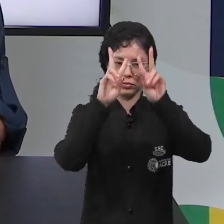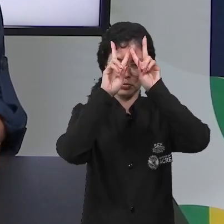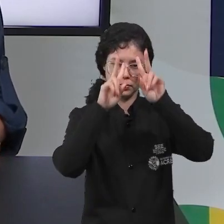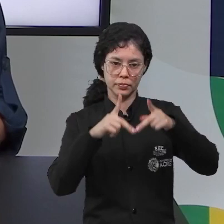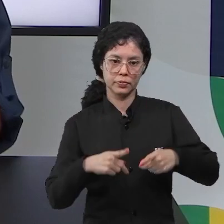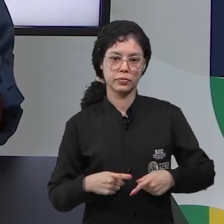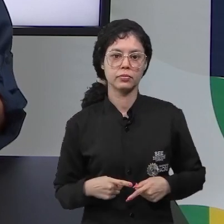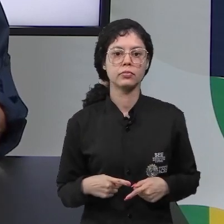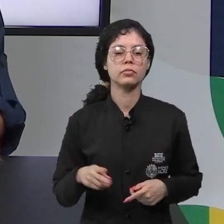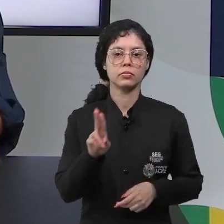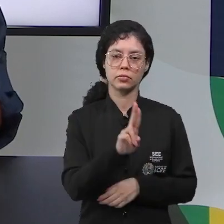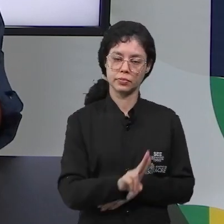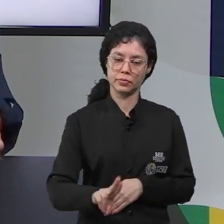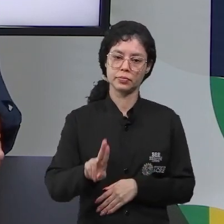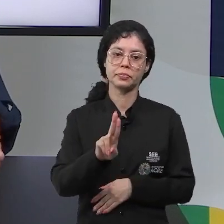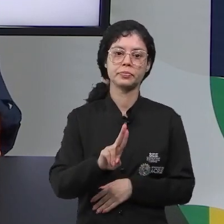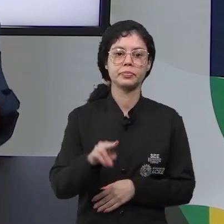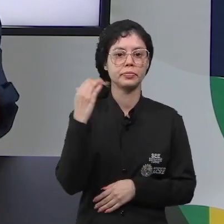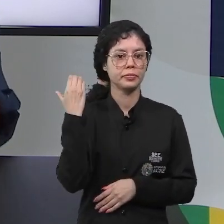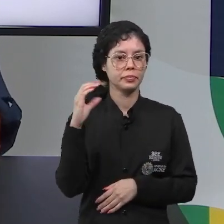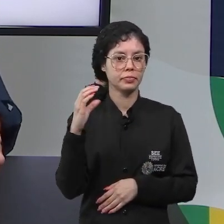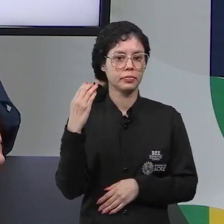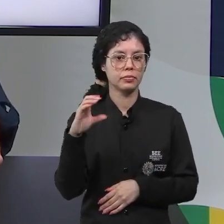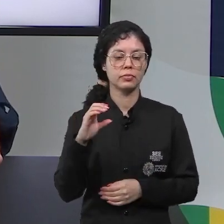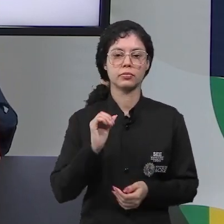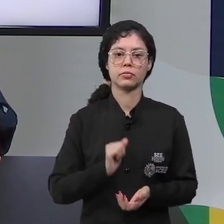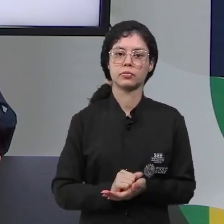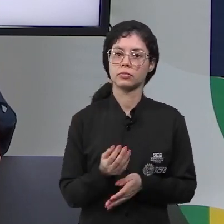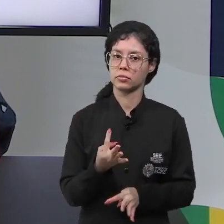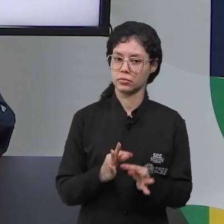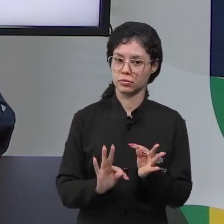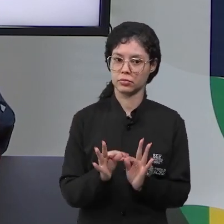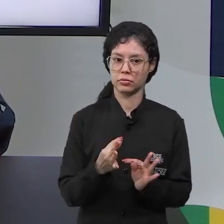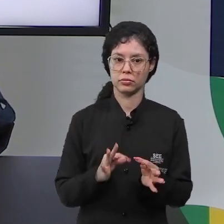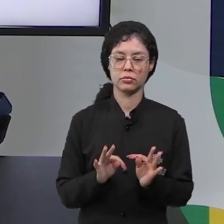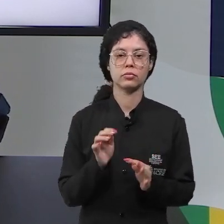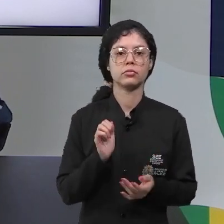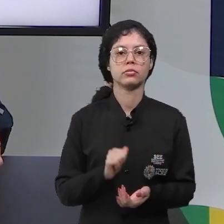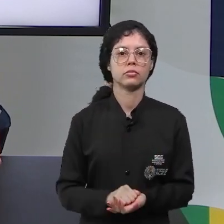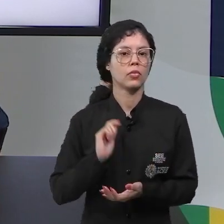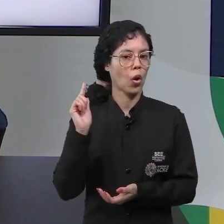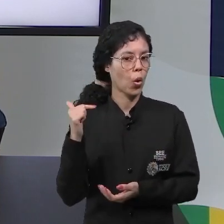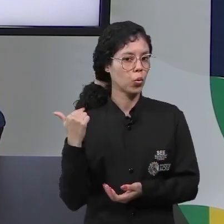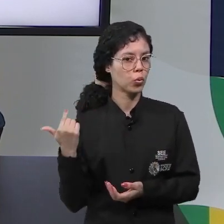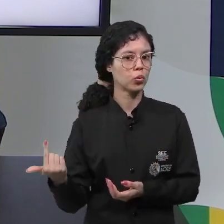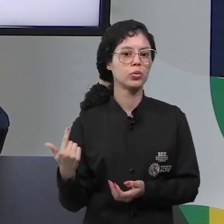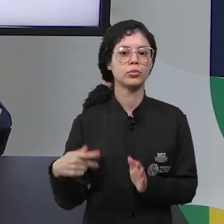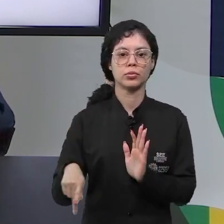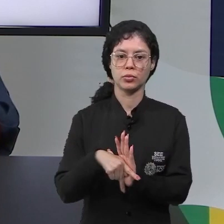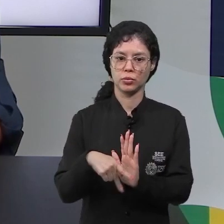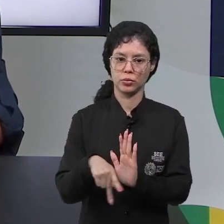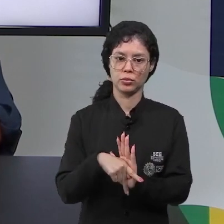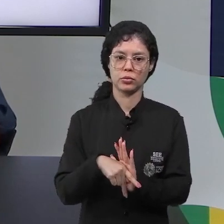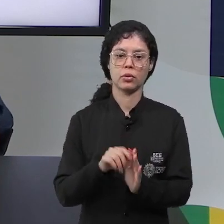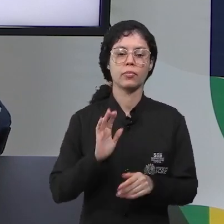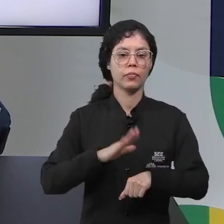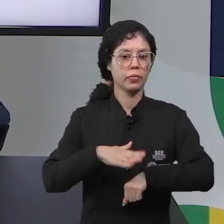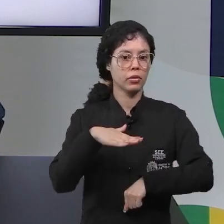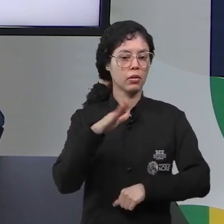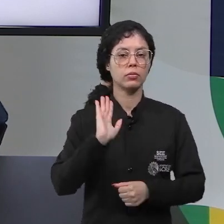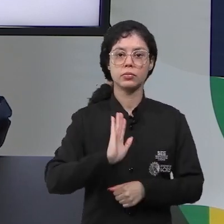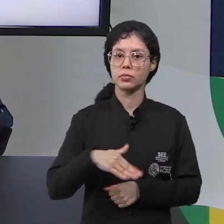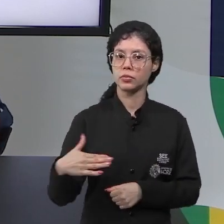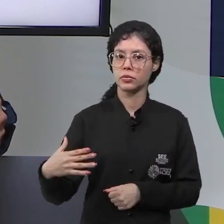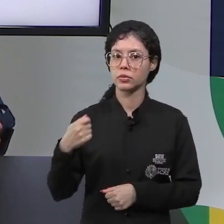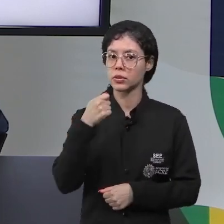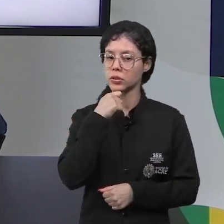humanidade, ela usa a ciência, ela usa a tecnologia, usa outros artifícios, mas quando